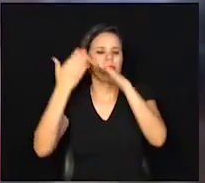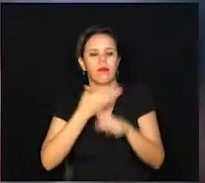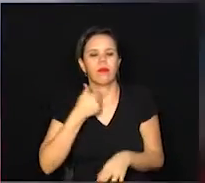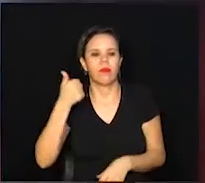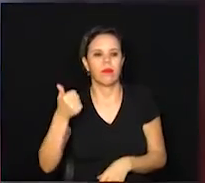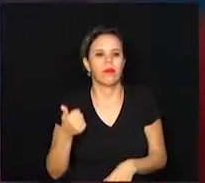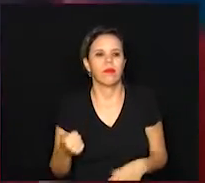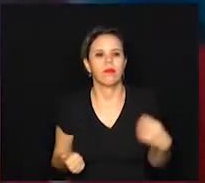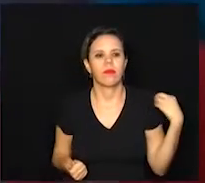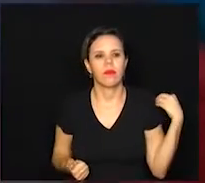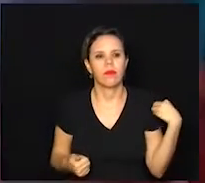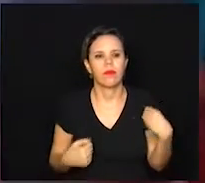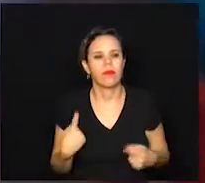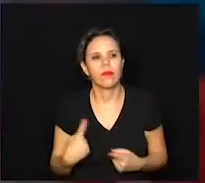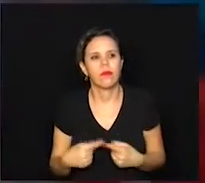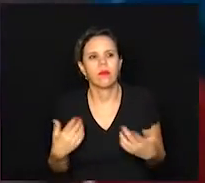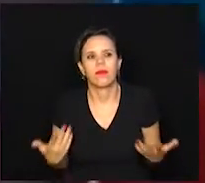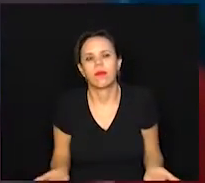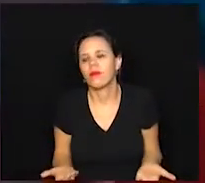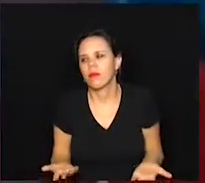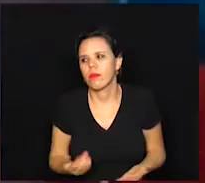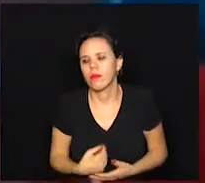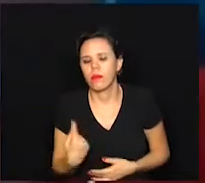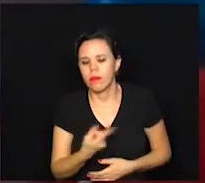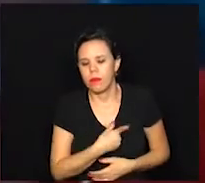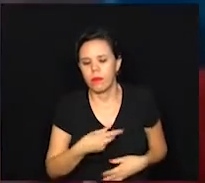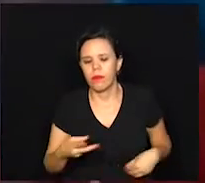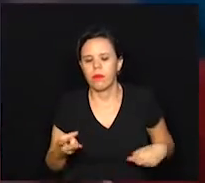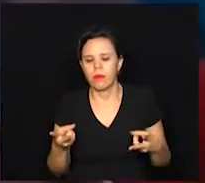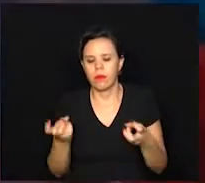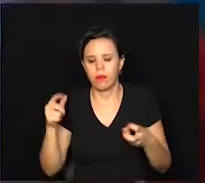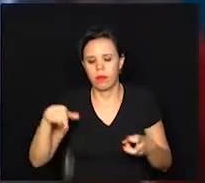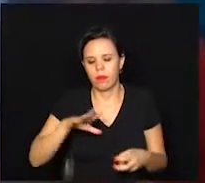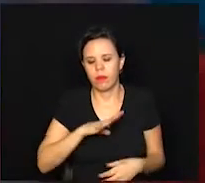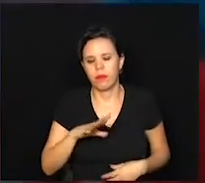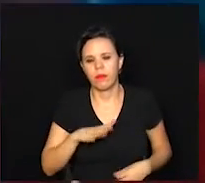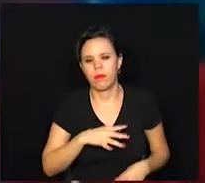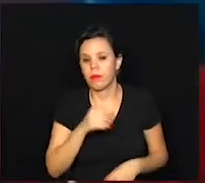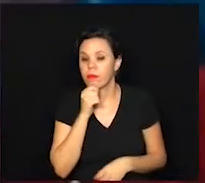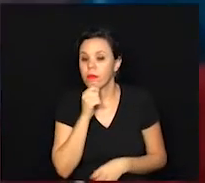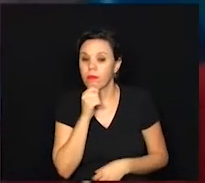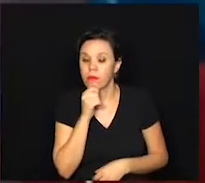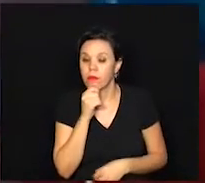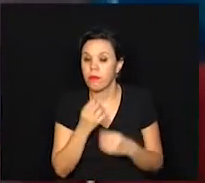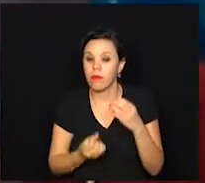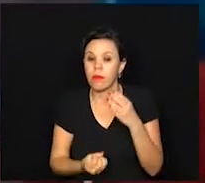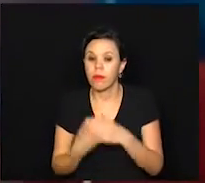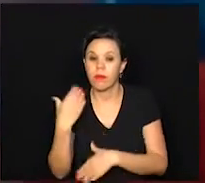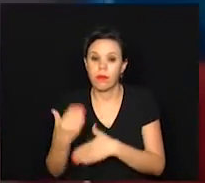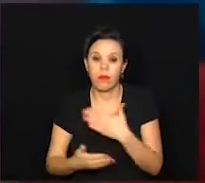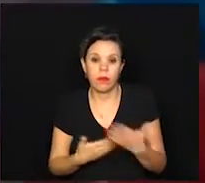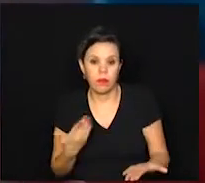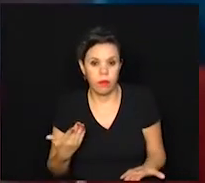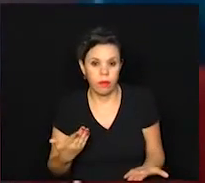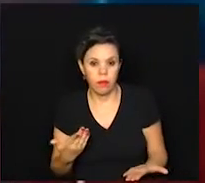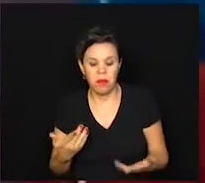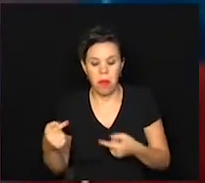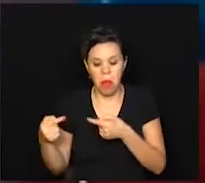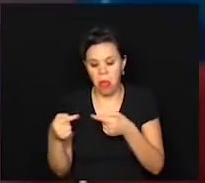Porque, de certa maneira, o que nós vemos aqui na cidade ainda é uma